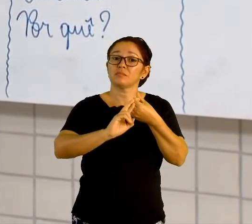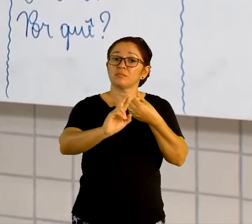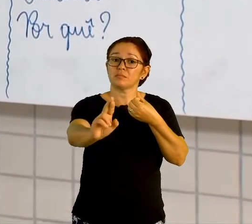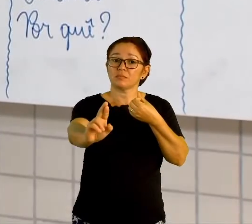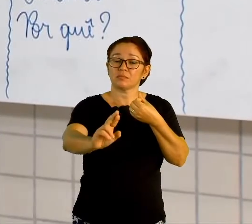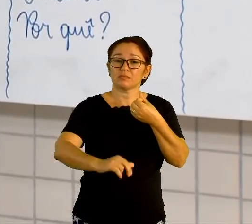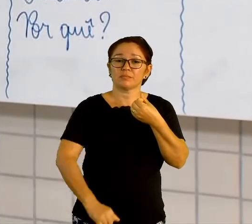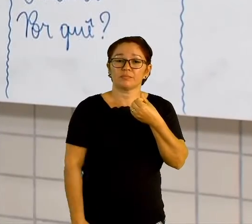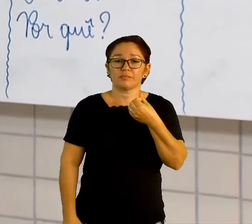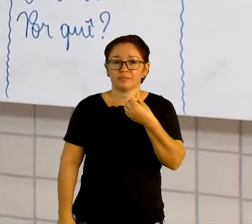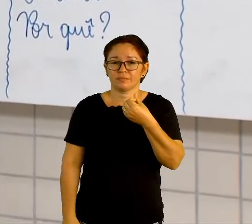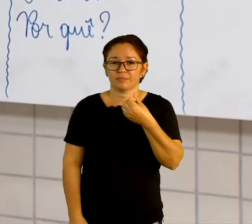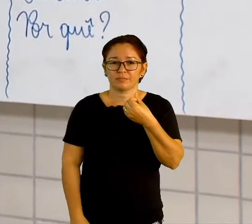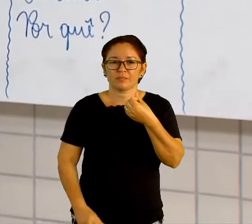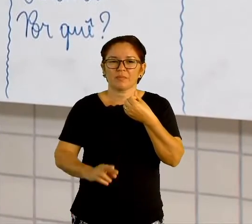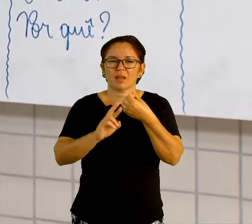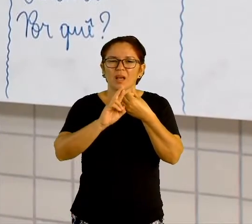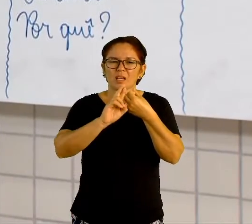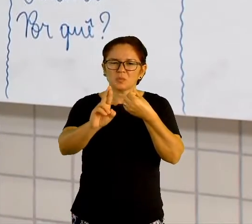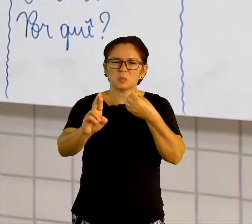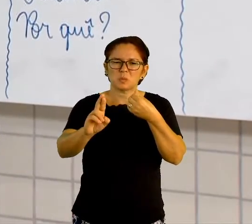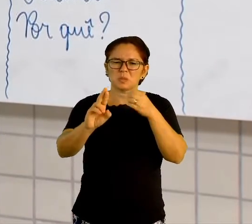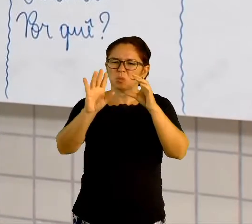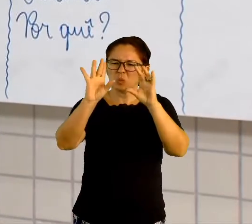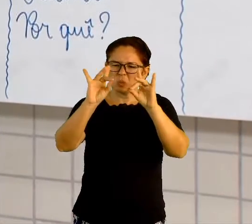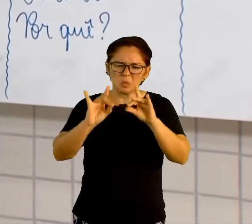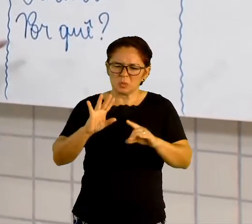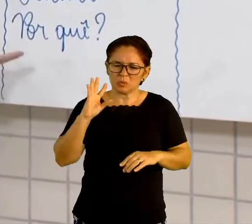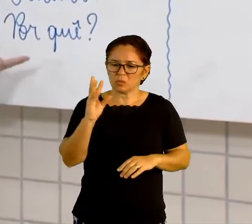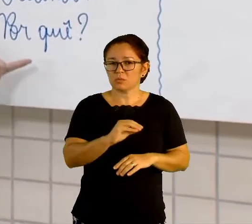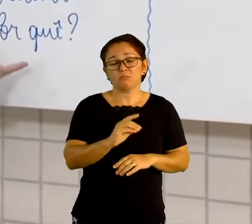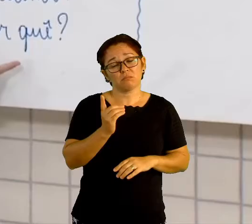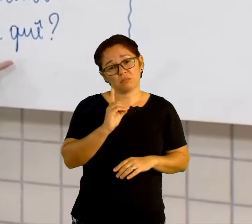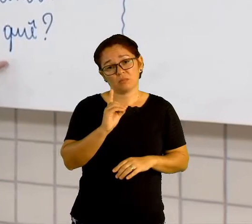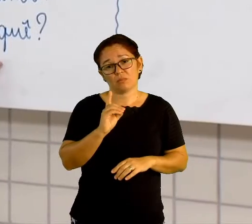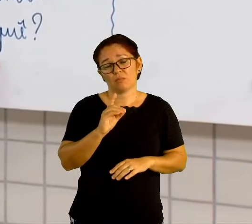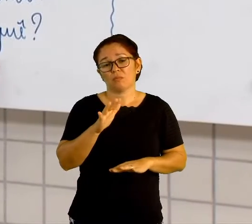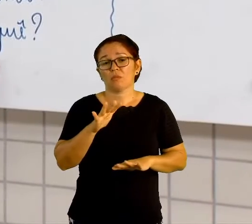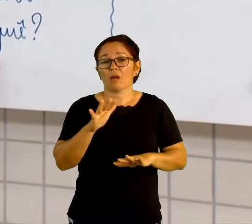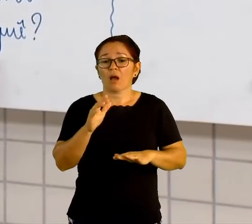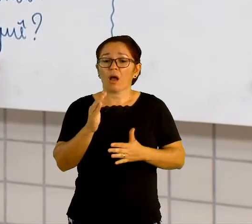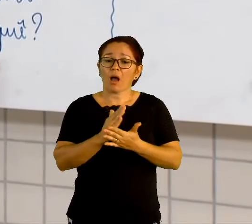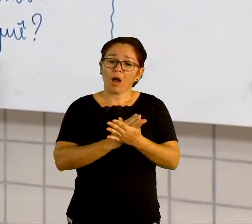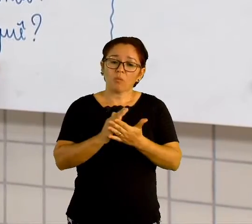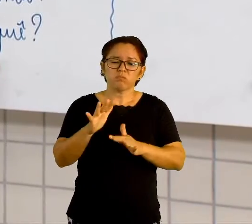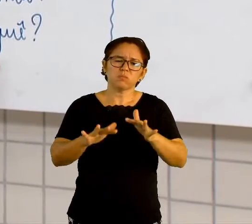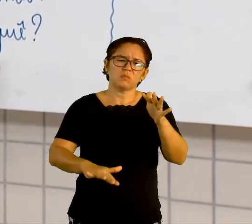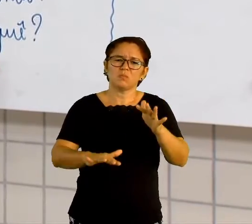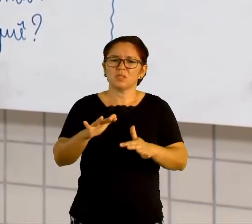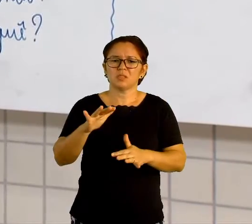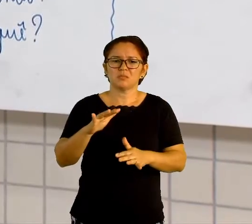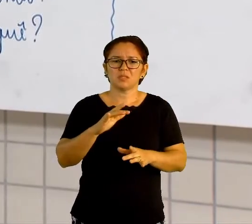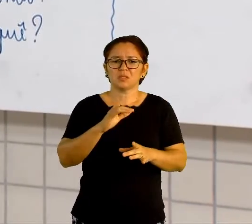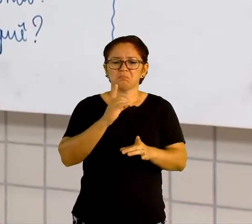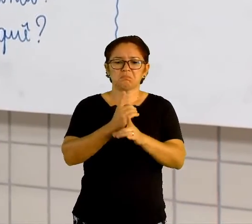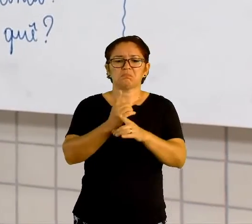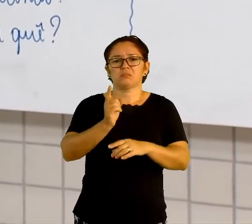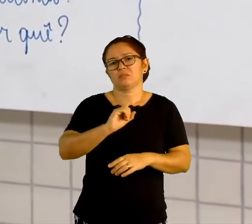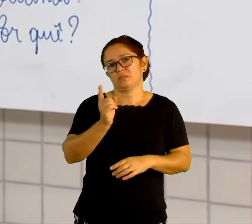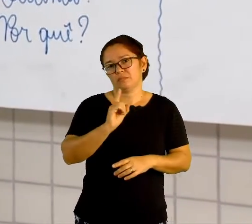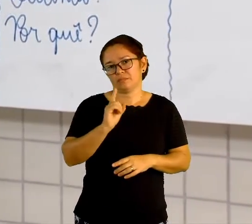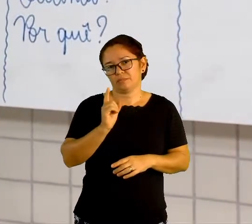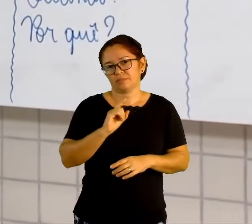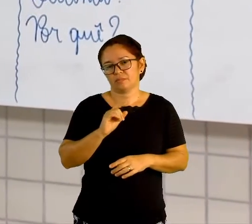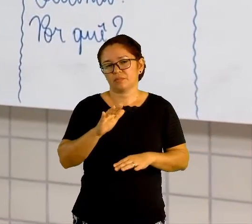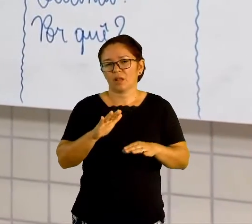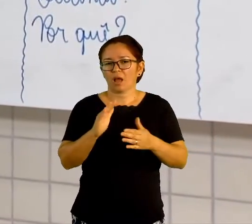Vai responder 100%, professor? Não. Pode ser que exista alguma perguntinha dessa aqui que eu não